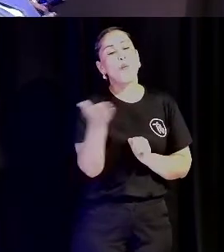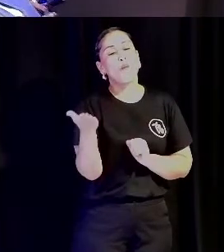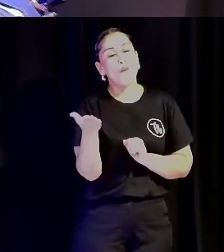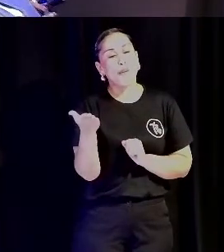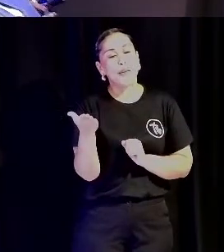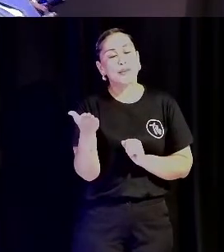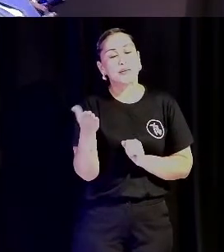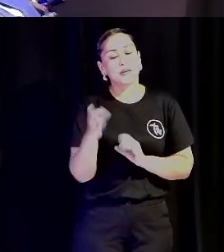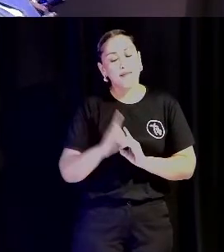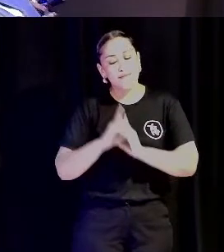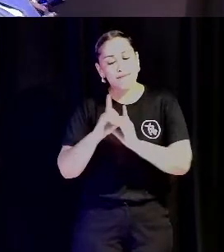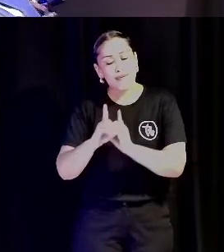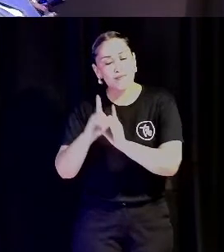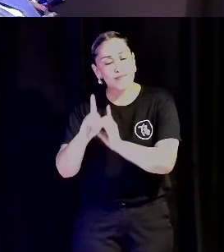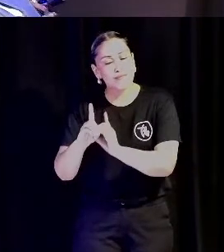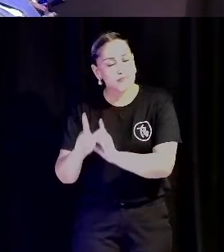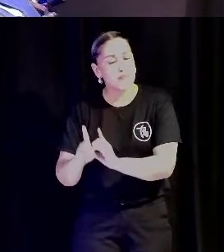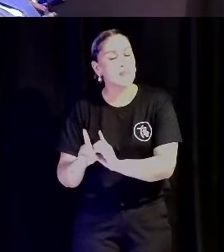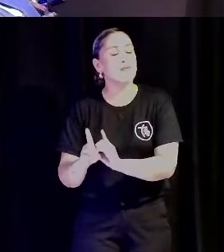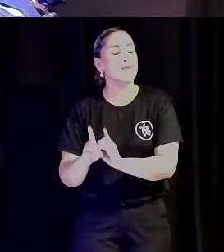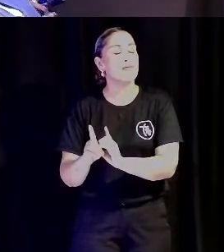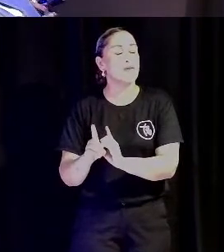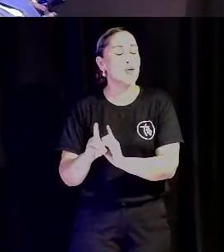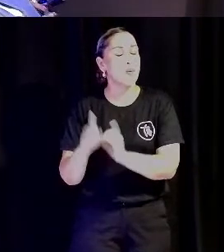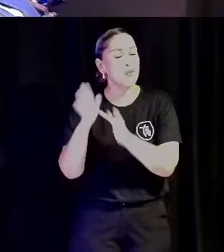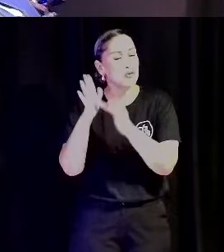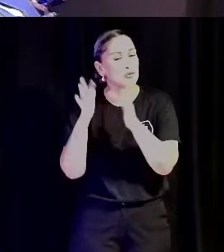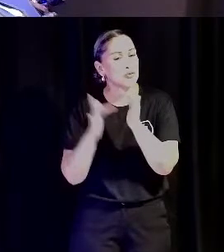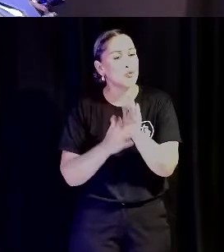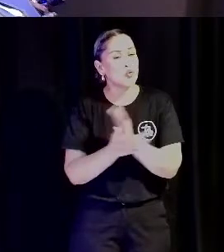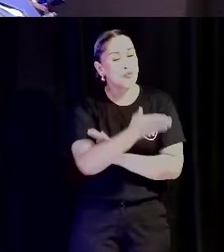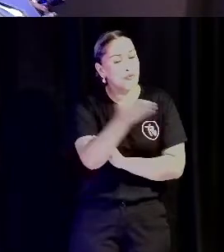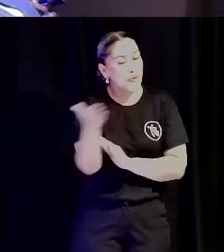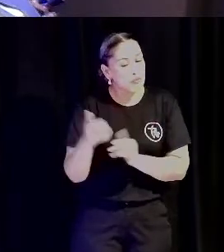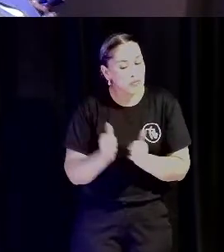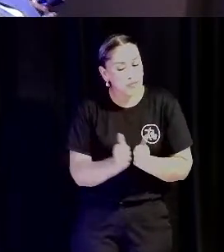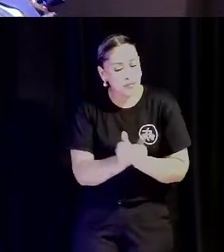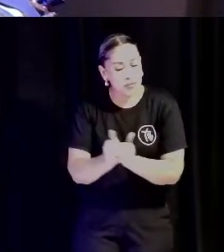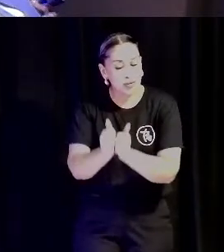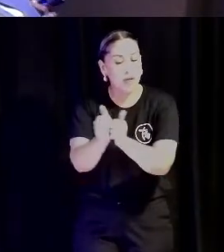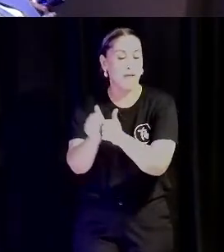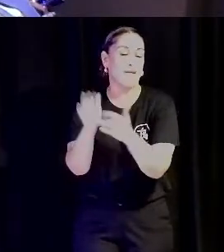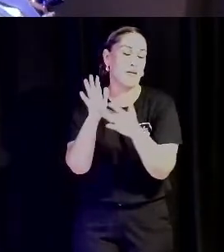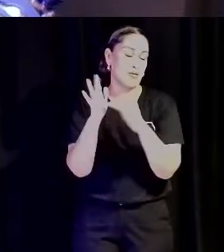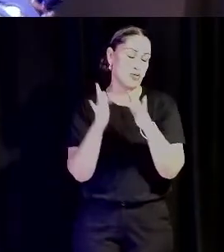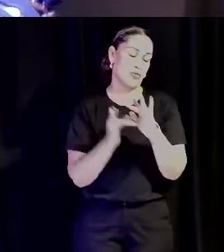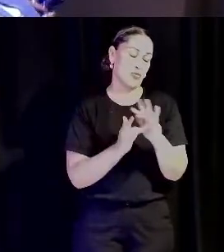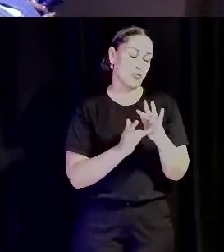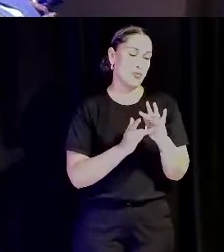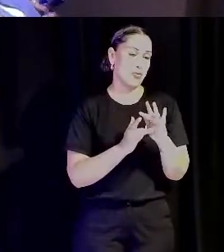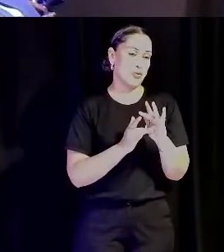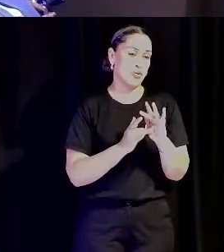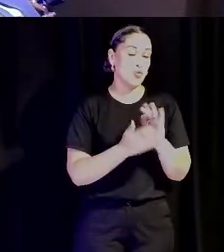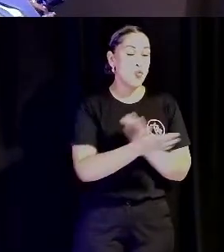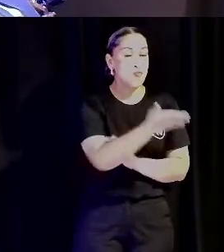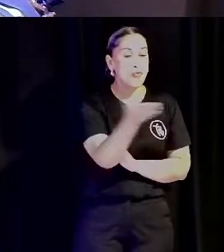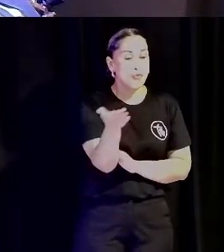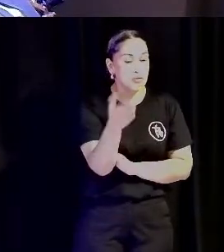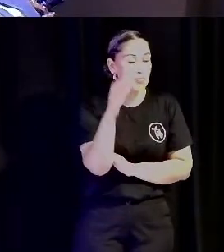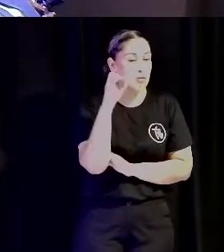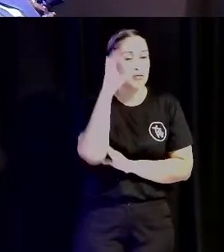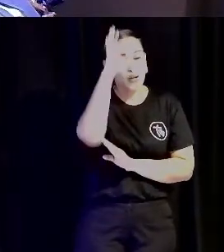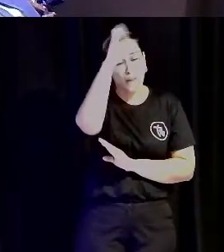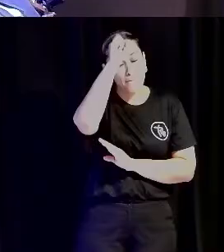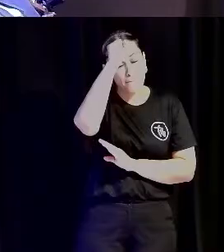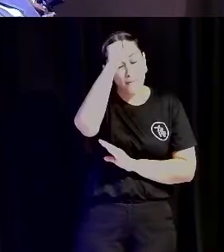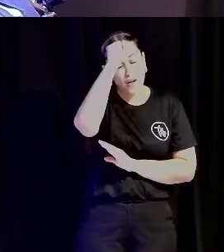de Jesus? Você está seguindo a Jesus? Você está aprendendo de